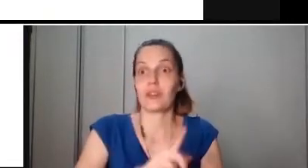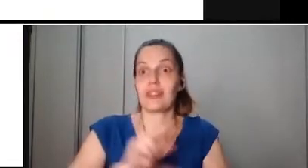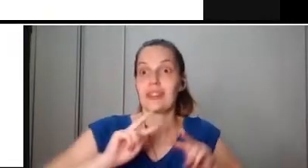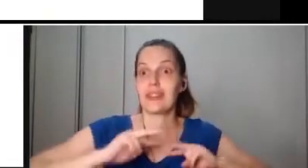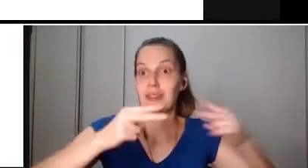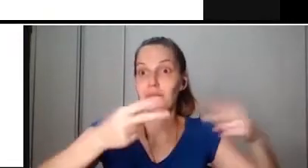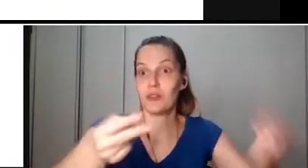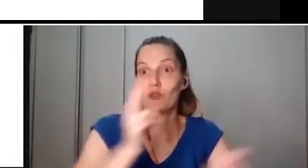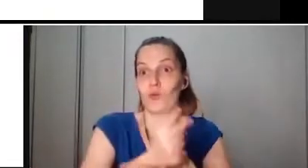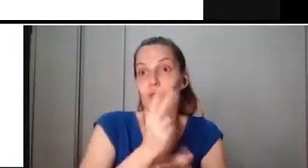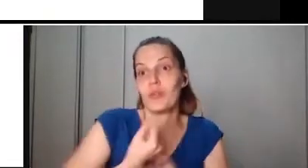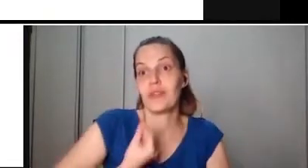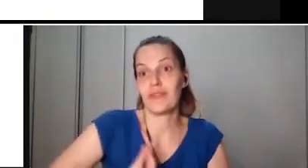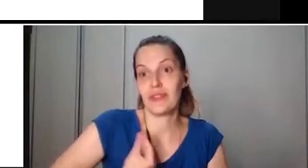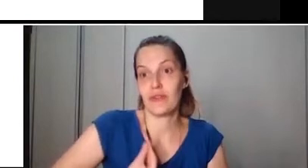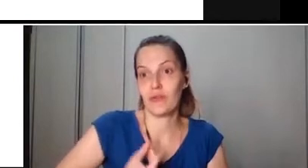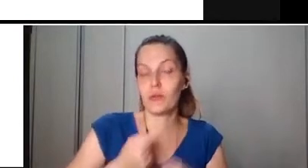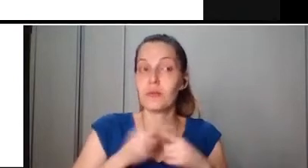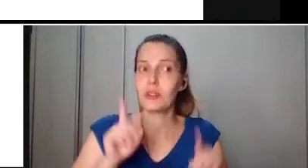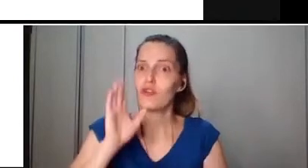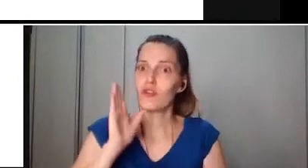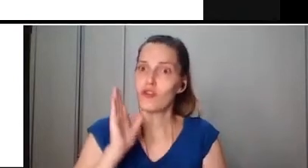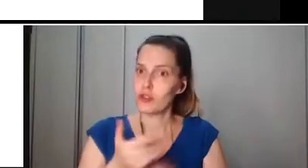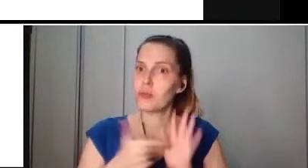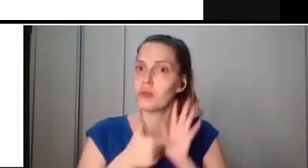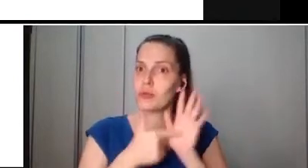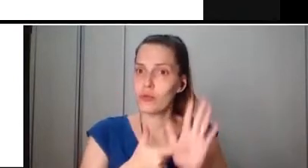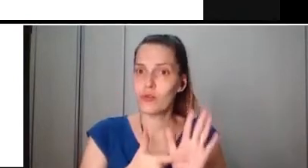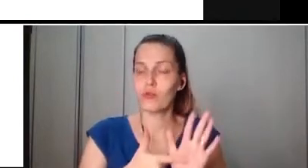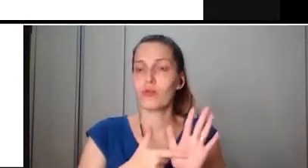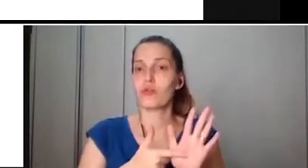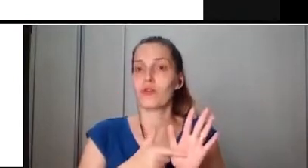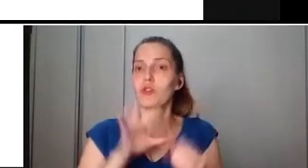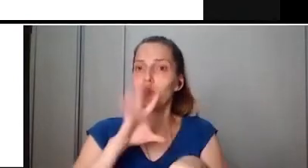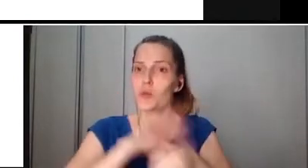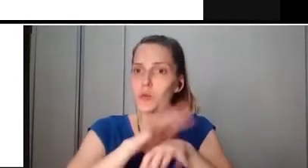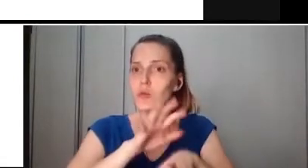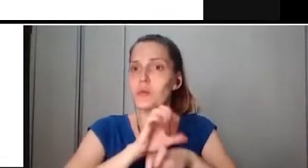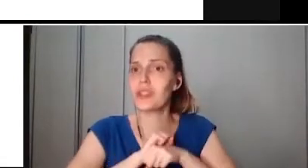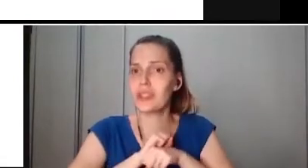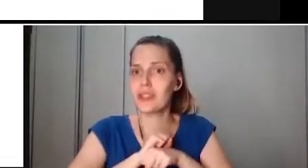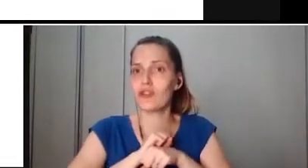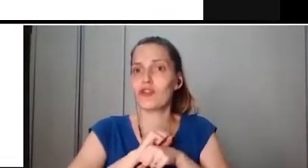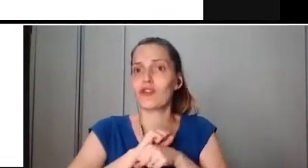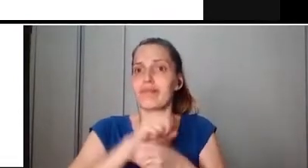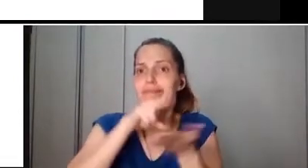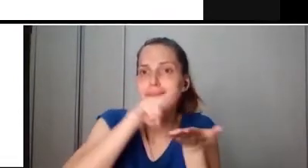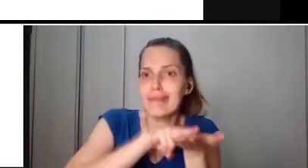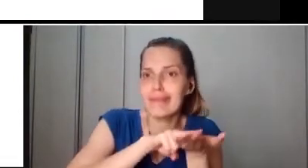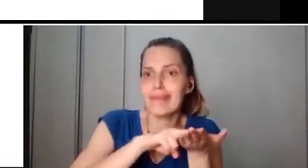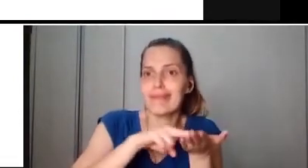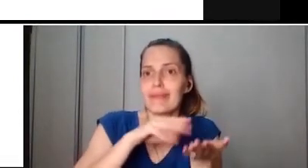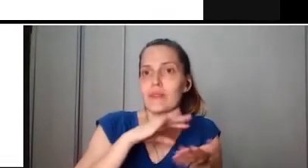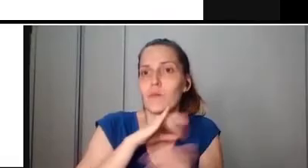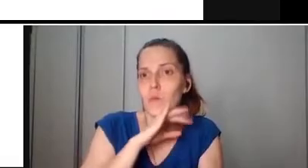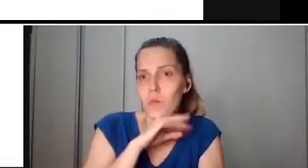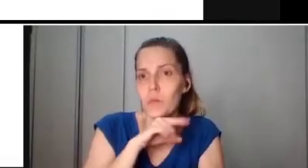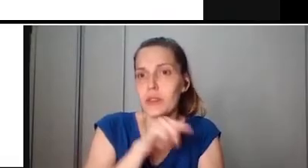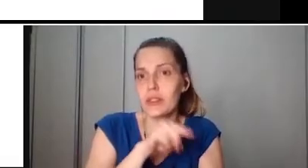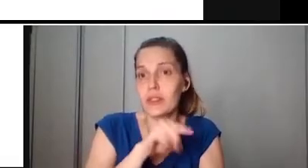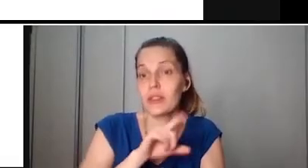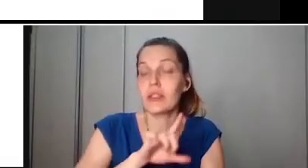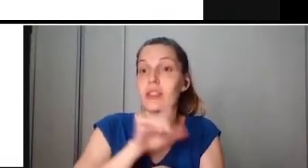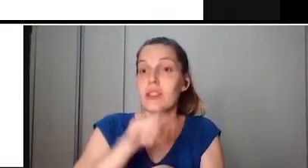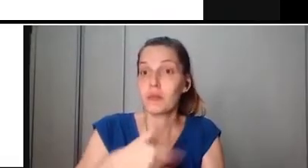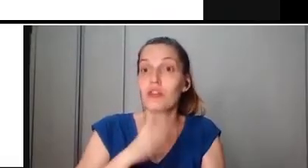mostrou que ele mata muitas pessoas e acama muitas pessoas depois dele já ter se transmitido. Já fez o que ele